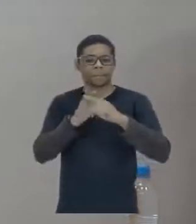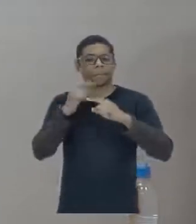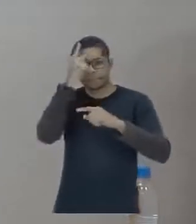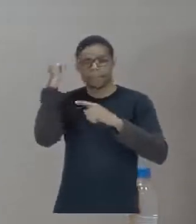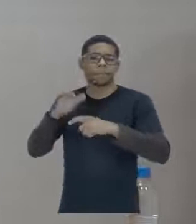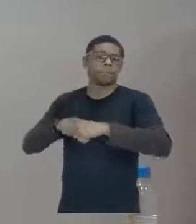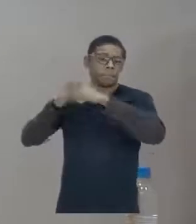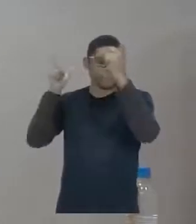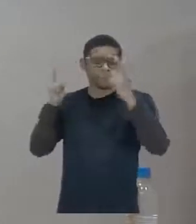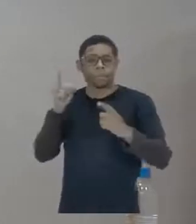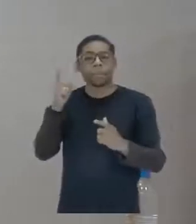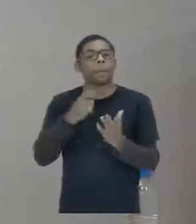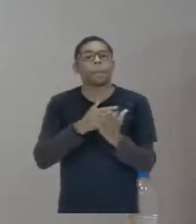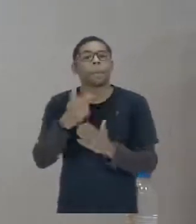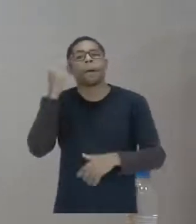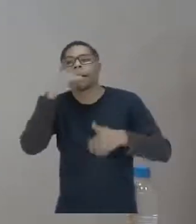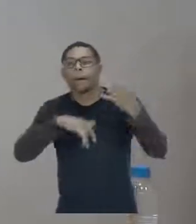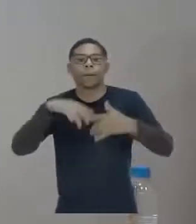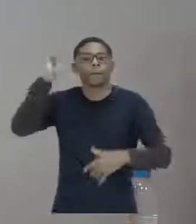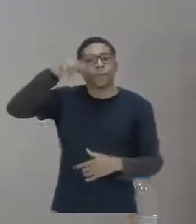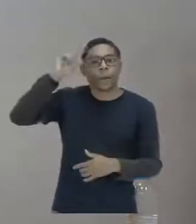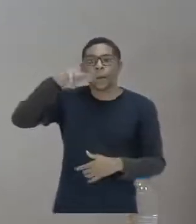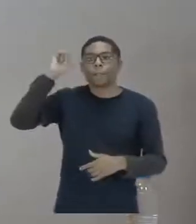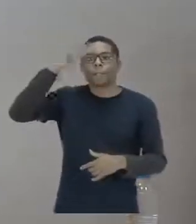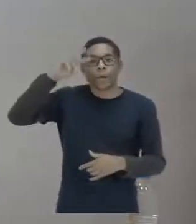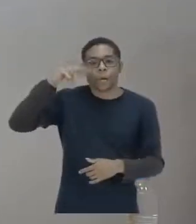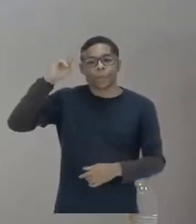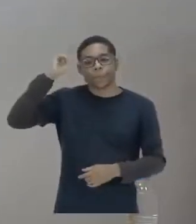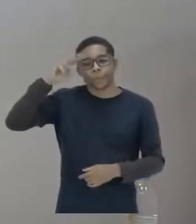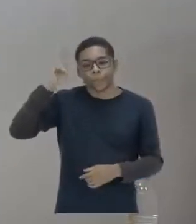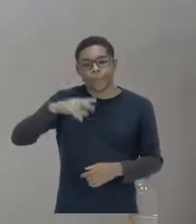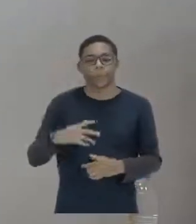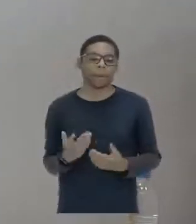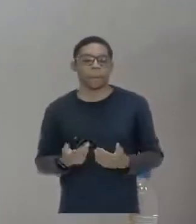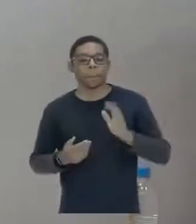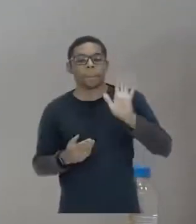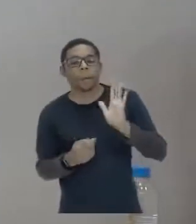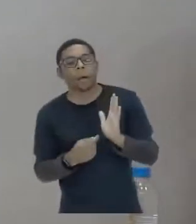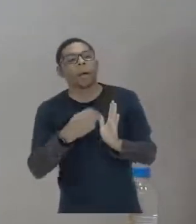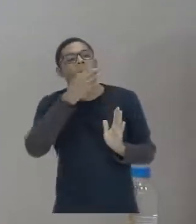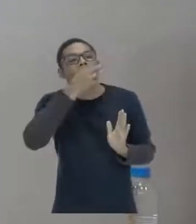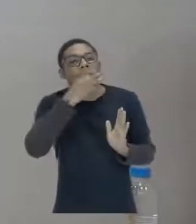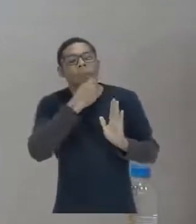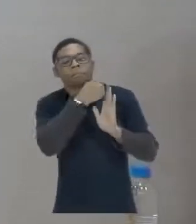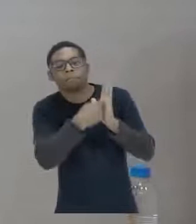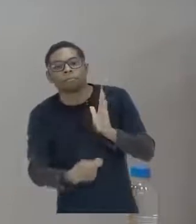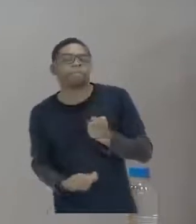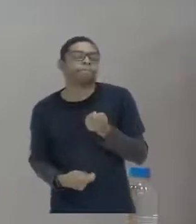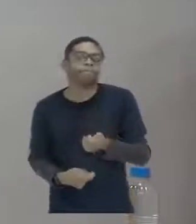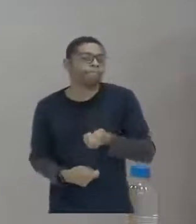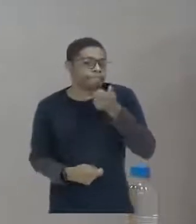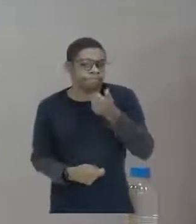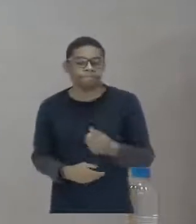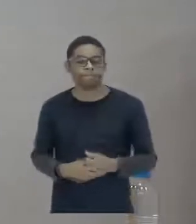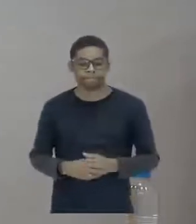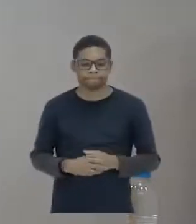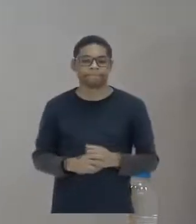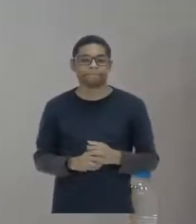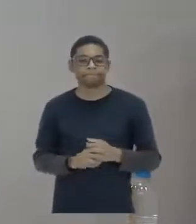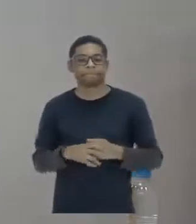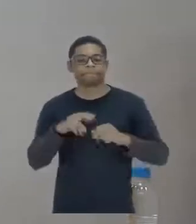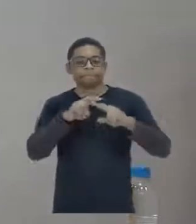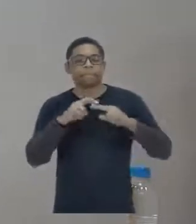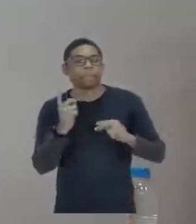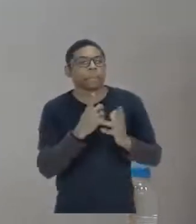geral, quando é para escrever uma história, a gente lê muita história, mas lemos poucos textos dissertativos, poucos artigos de opinião. Então a gente não tem